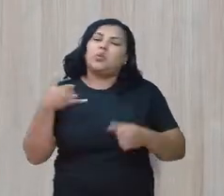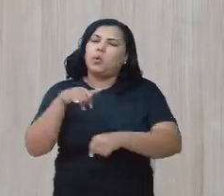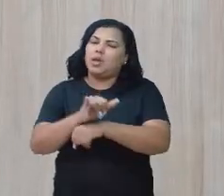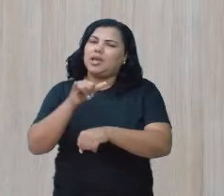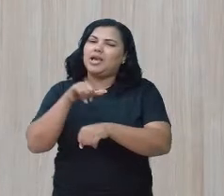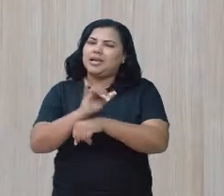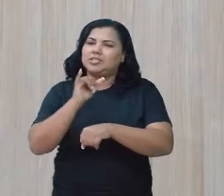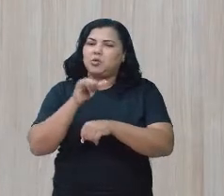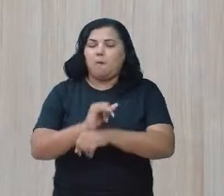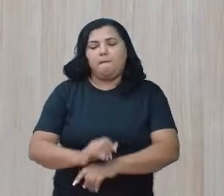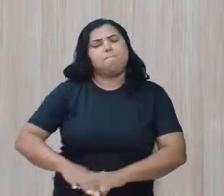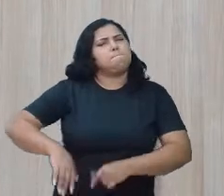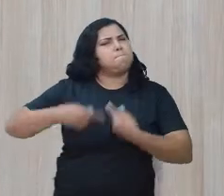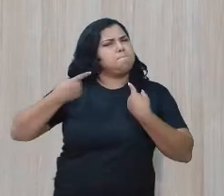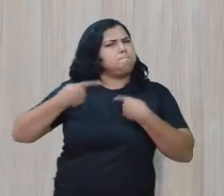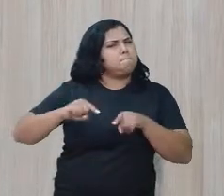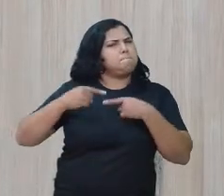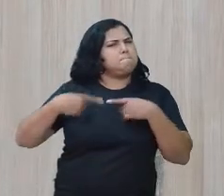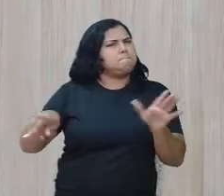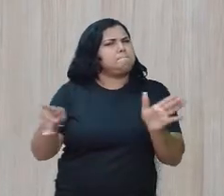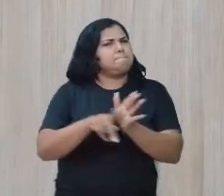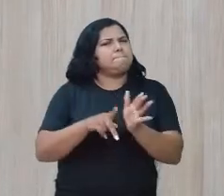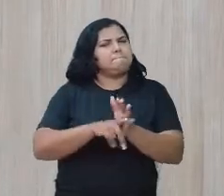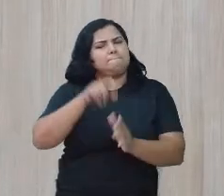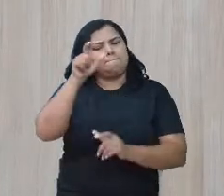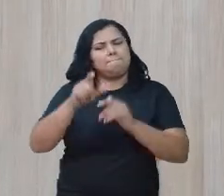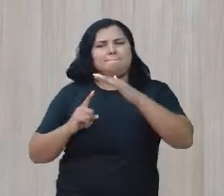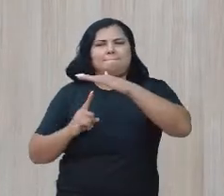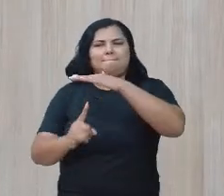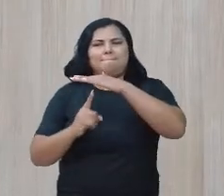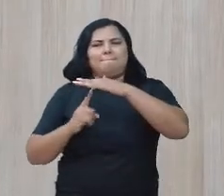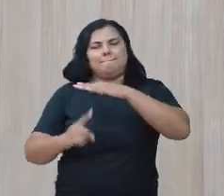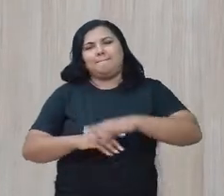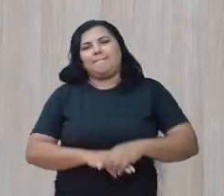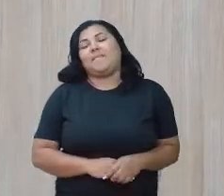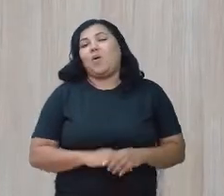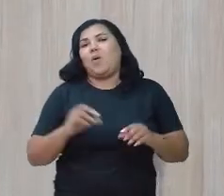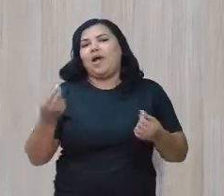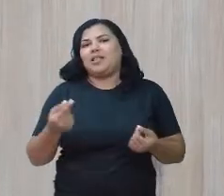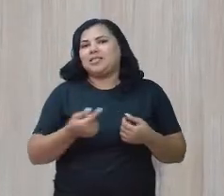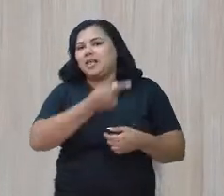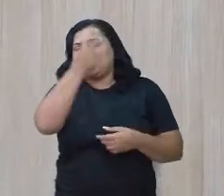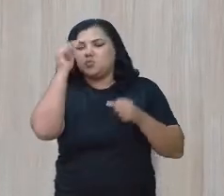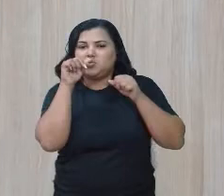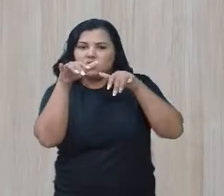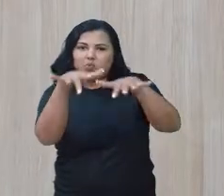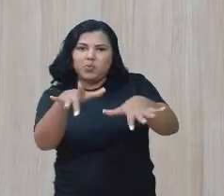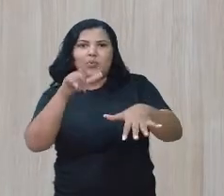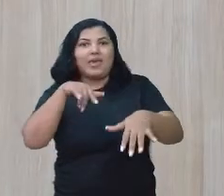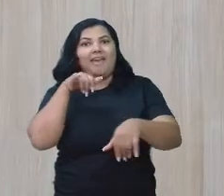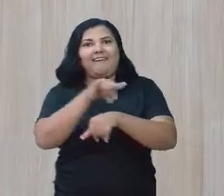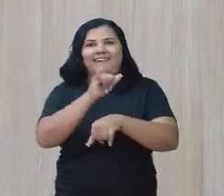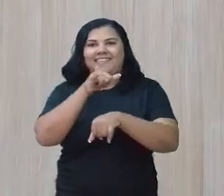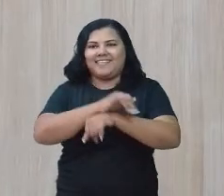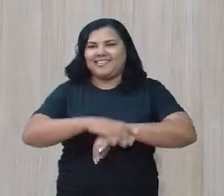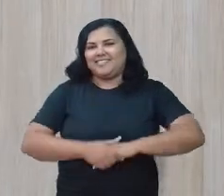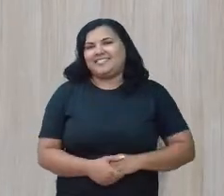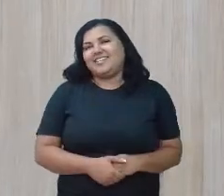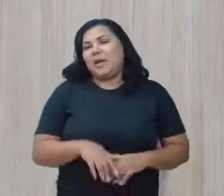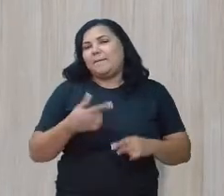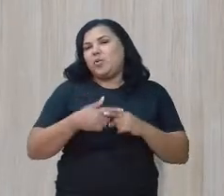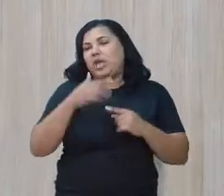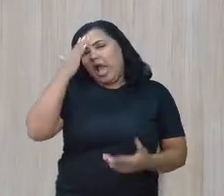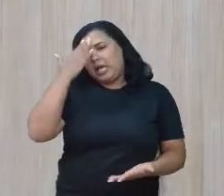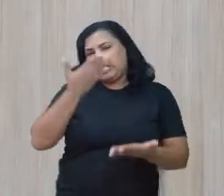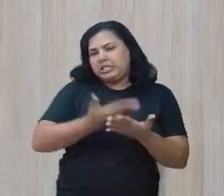mesmo provocado, né? Pelo personagem. Às vezes, até o público é enganado. Às vezes, até o público é levado